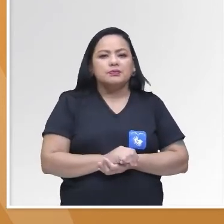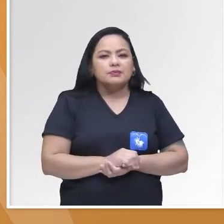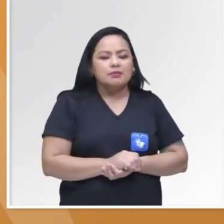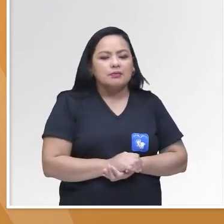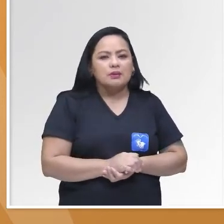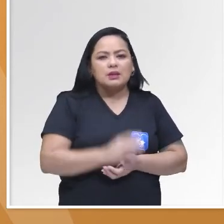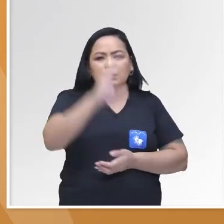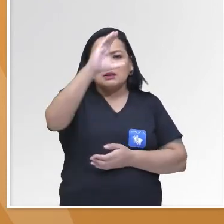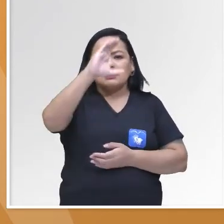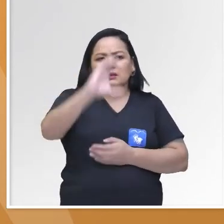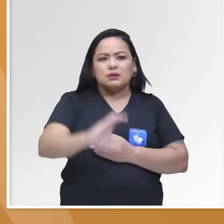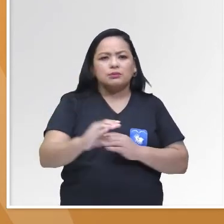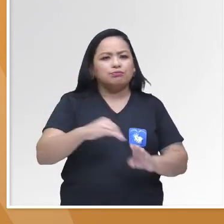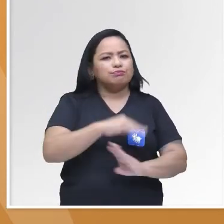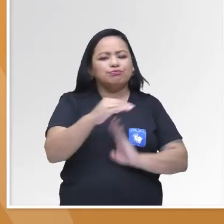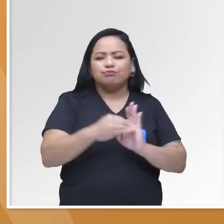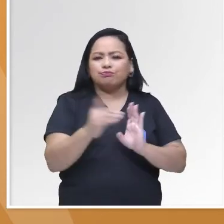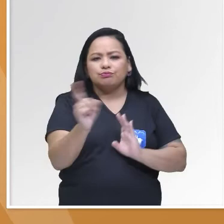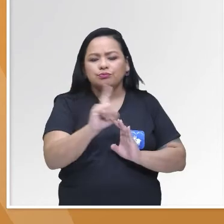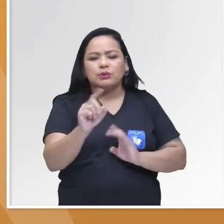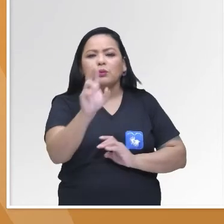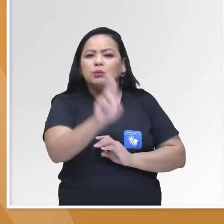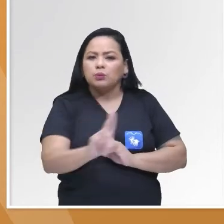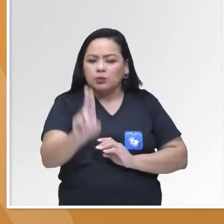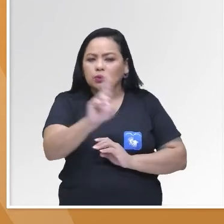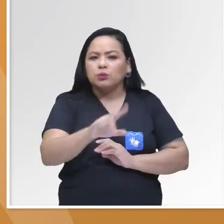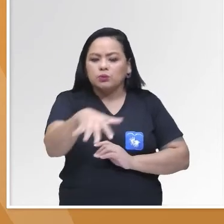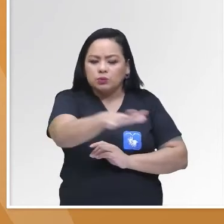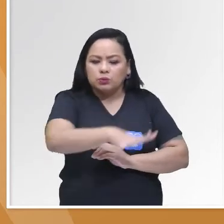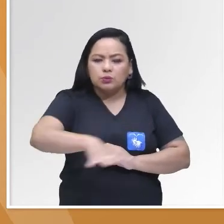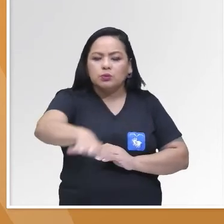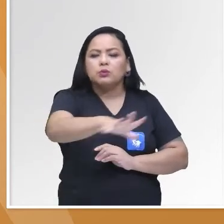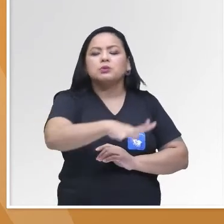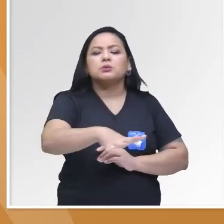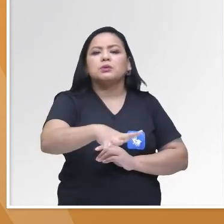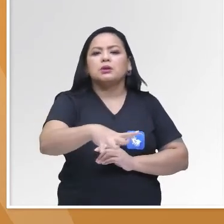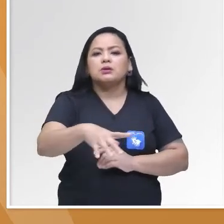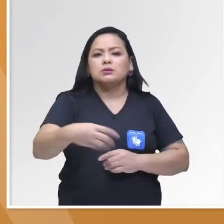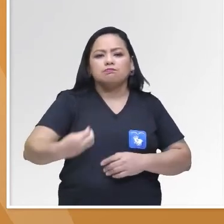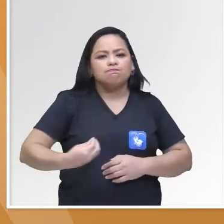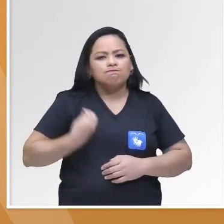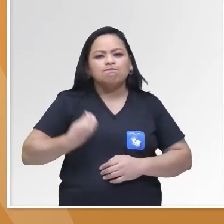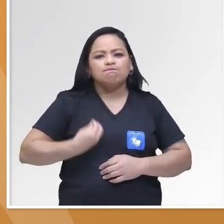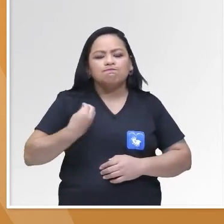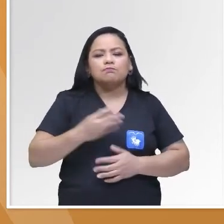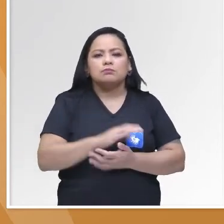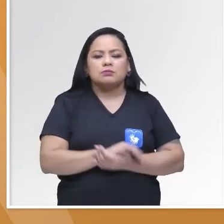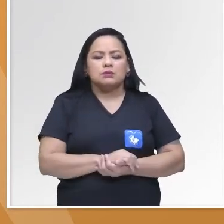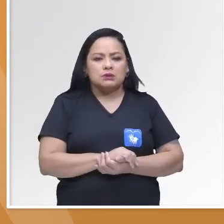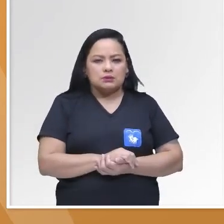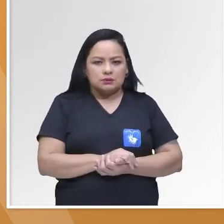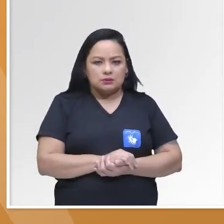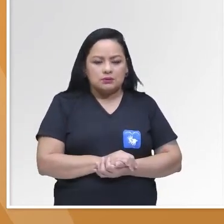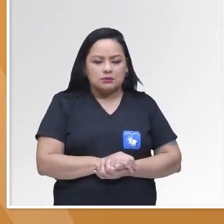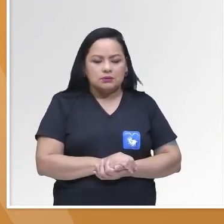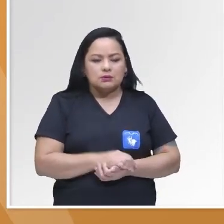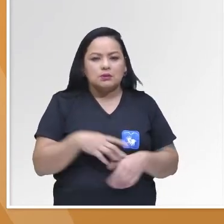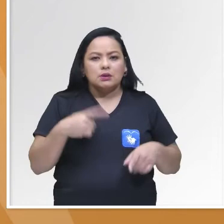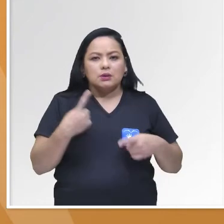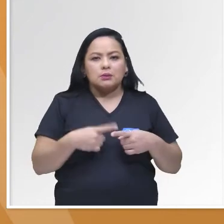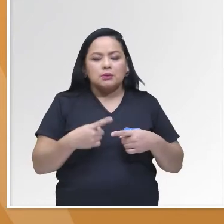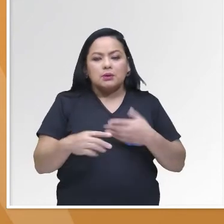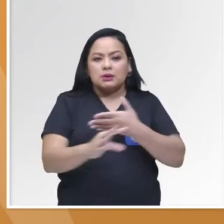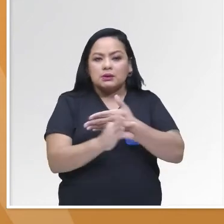têm direito ao usufruto do espaço no qual estão inseridos. Para